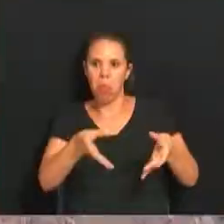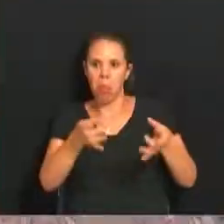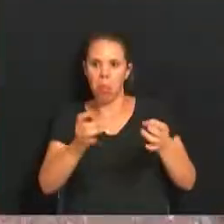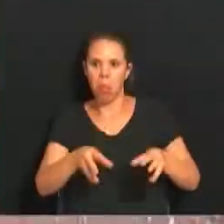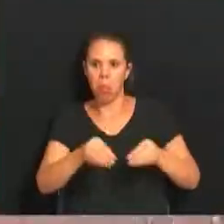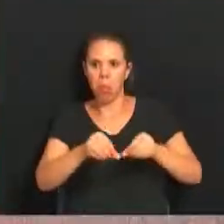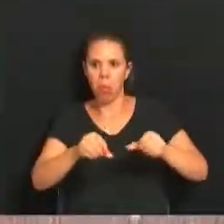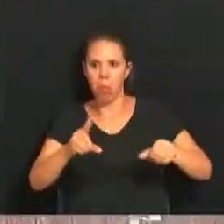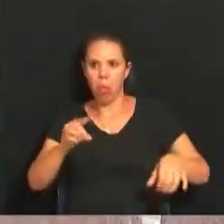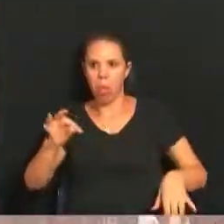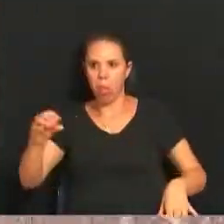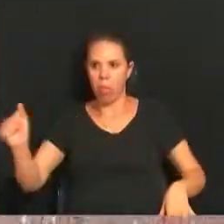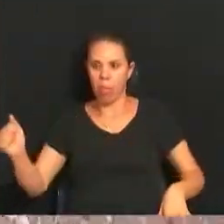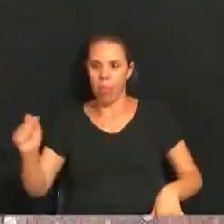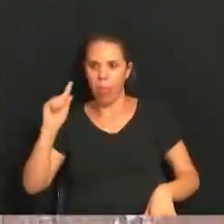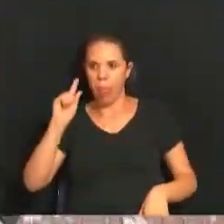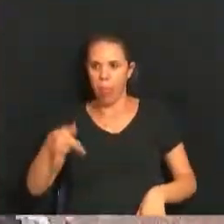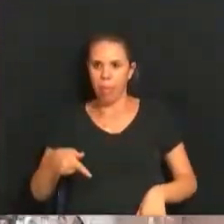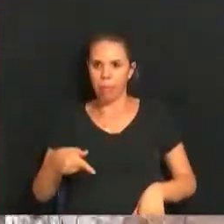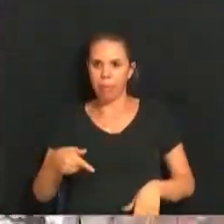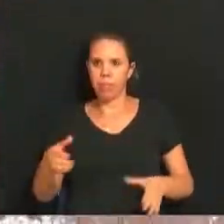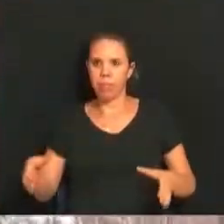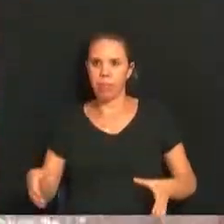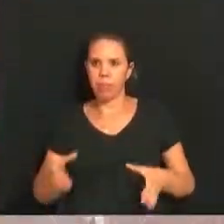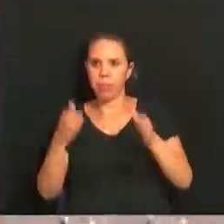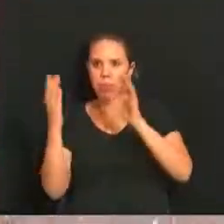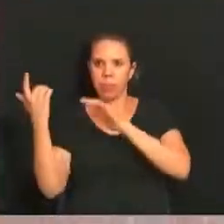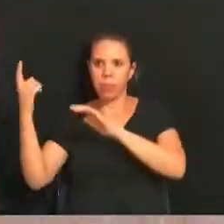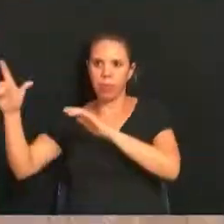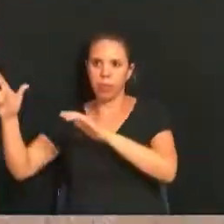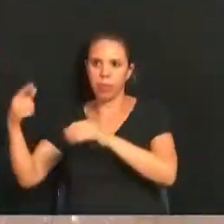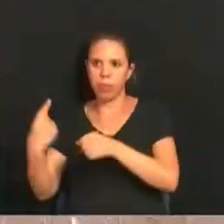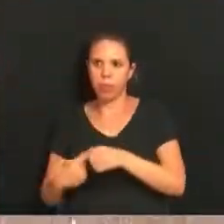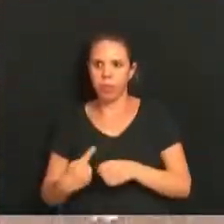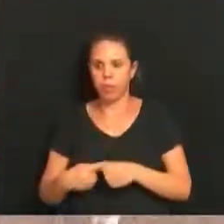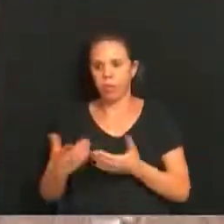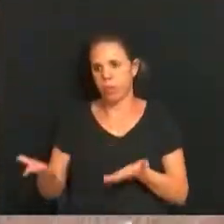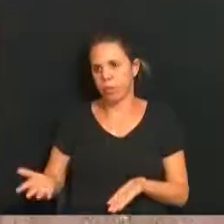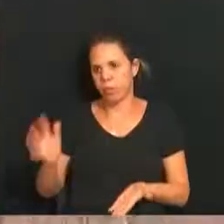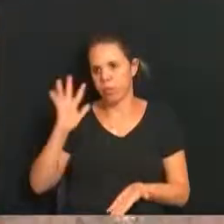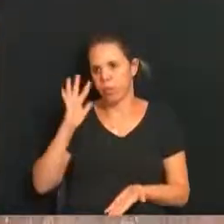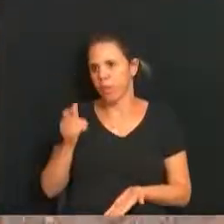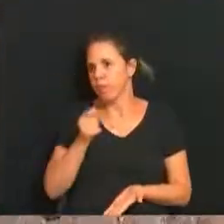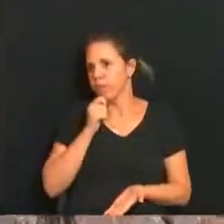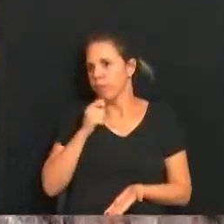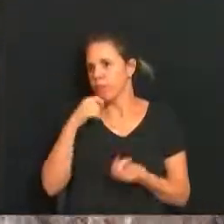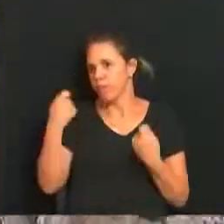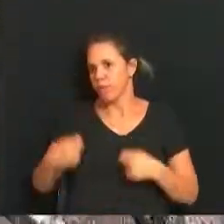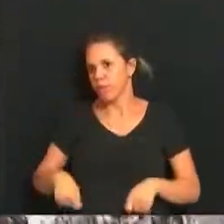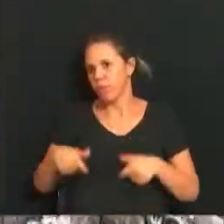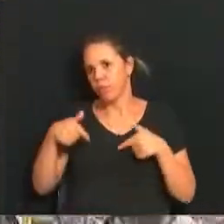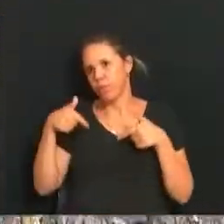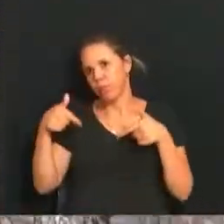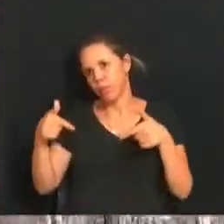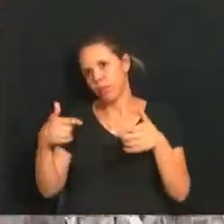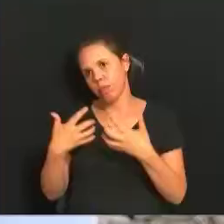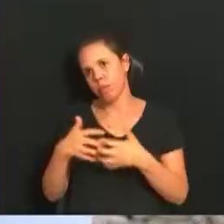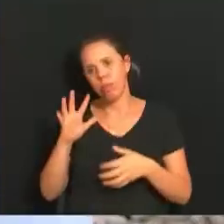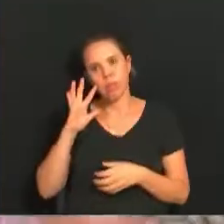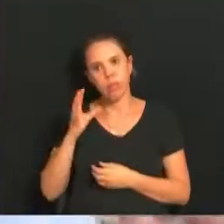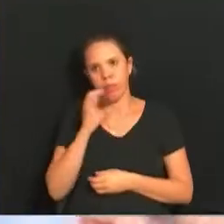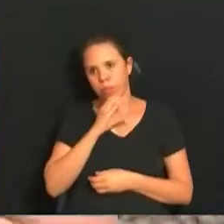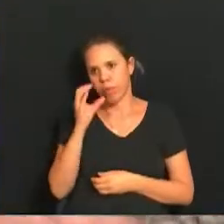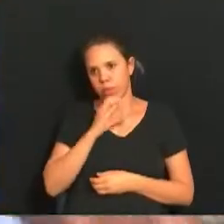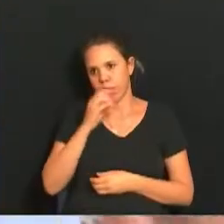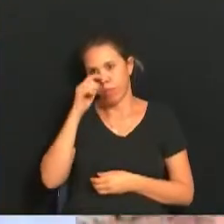Delta e é mandado em comboios para outro município. Essa é uma solução que precisa ser enfrentada com urgência.